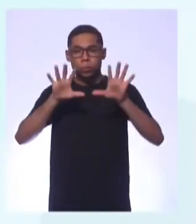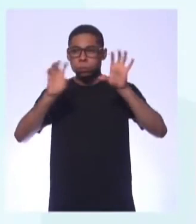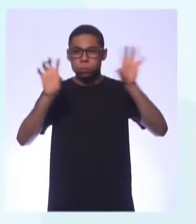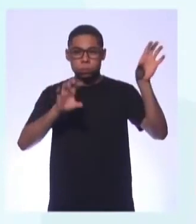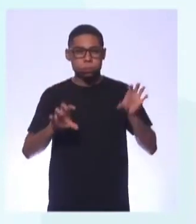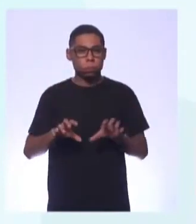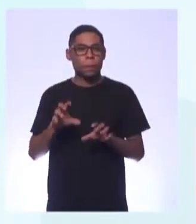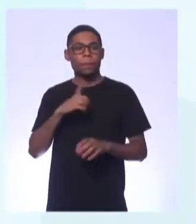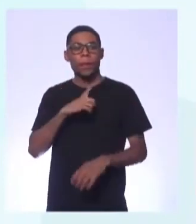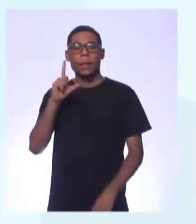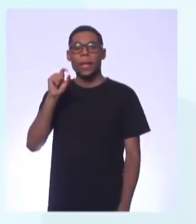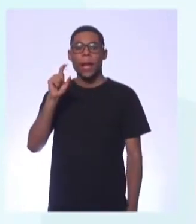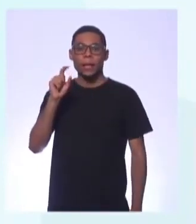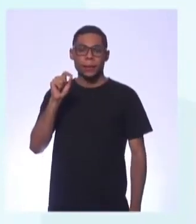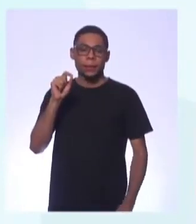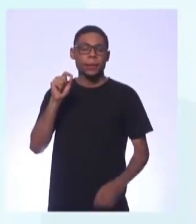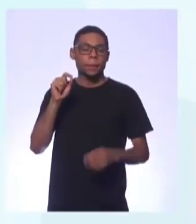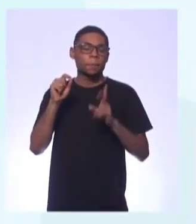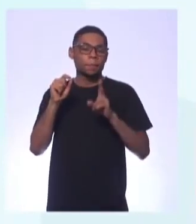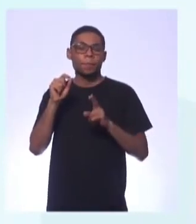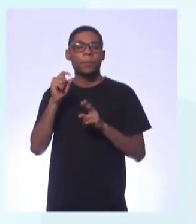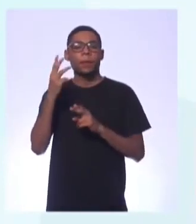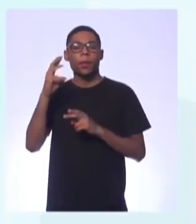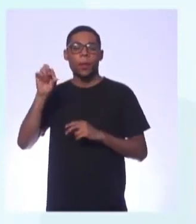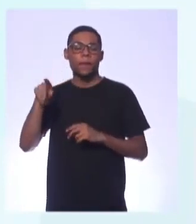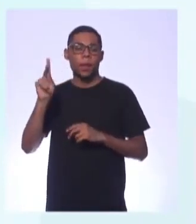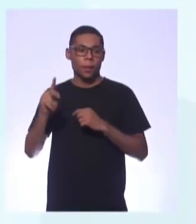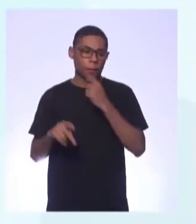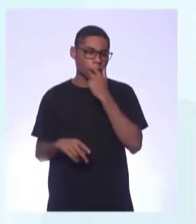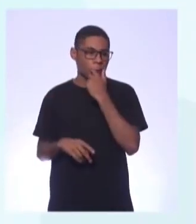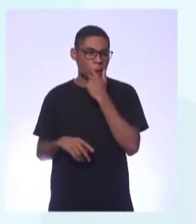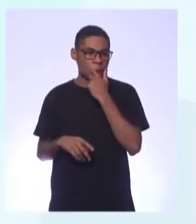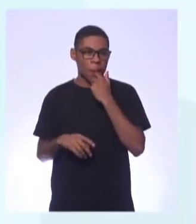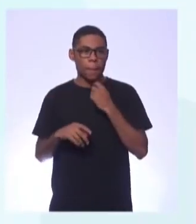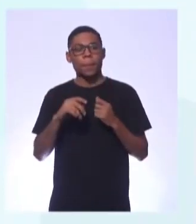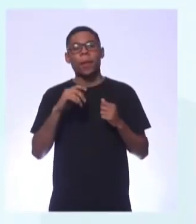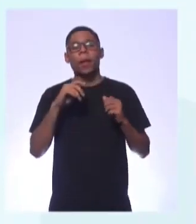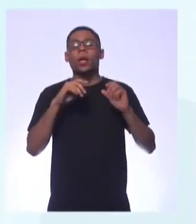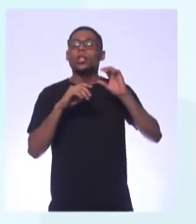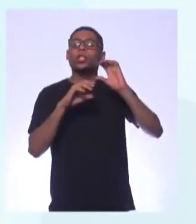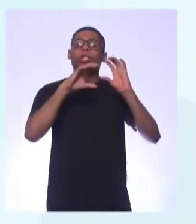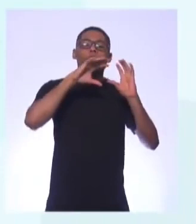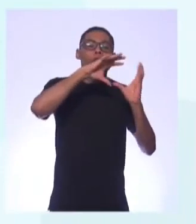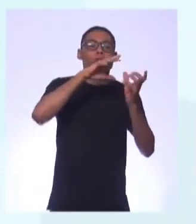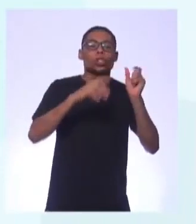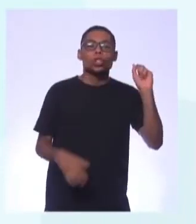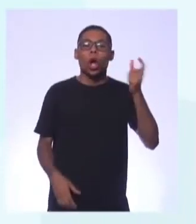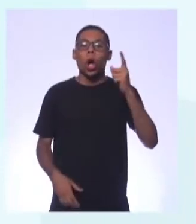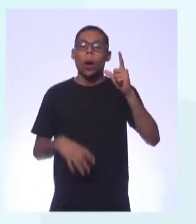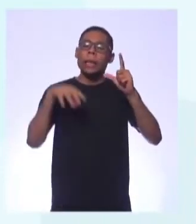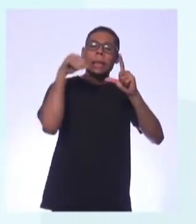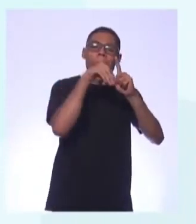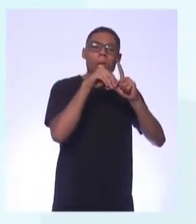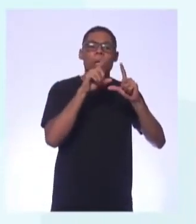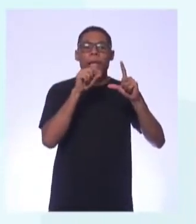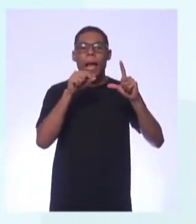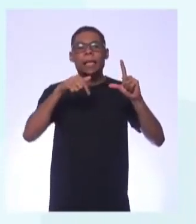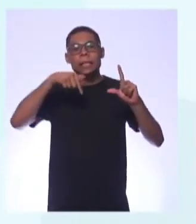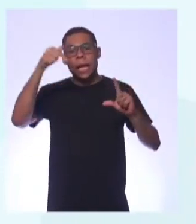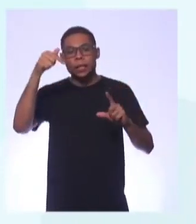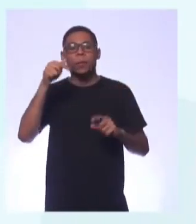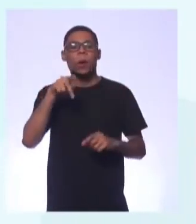Kelvin, tá? Ó, interior do Sol, 10 a sétima Kelvin, beleza? Coroa solar, ó, coroa solar tá 10 a